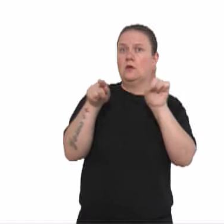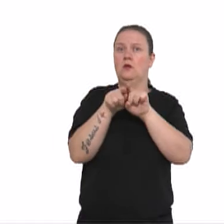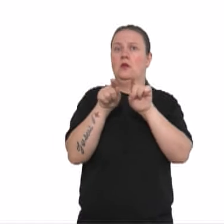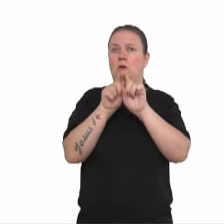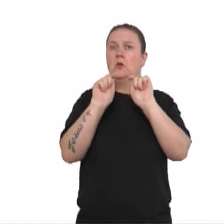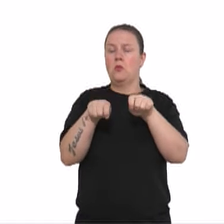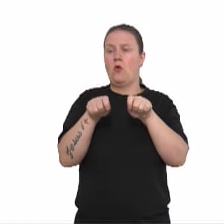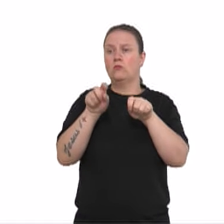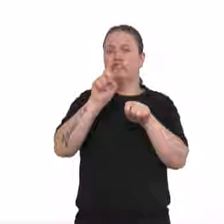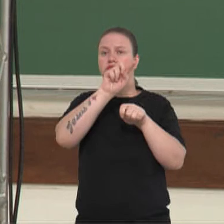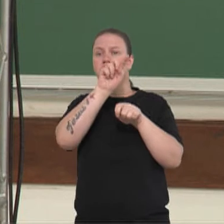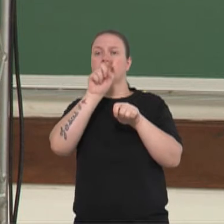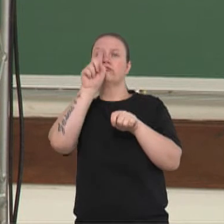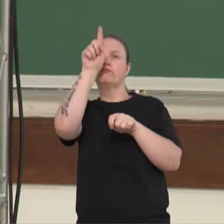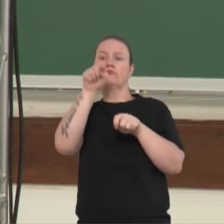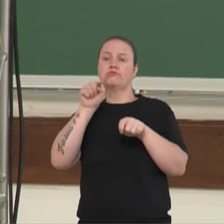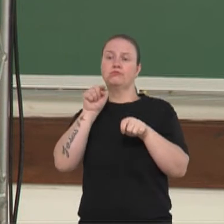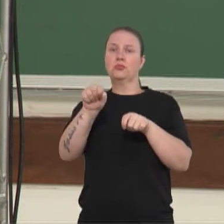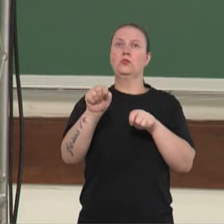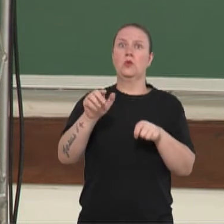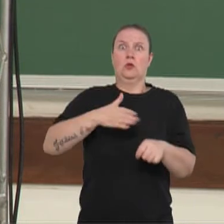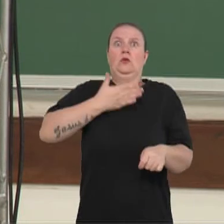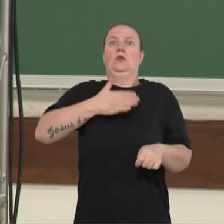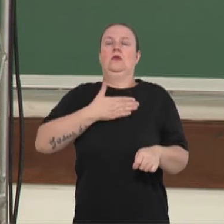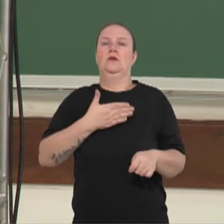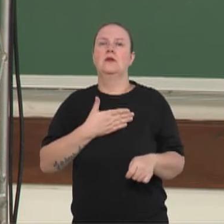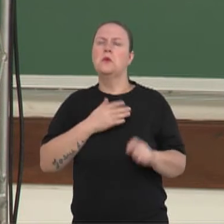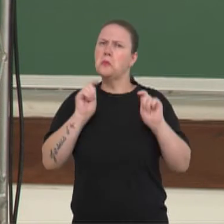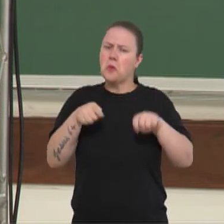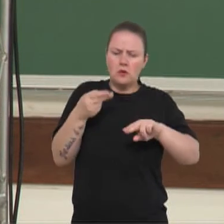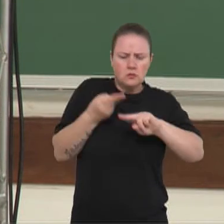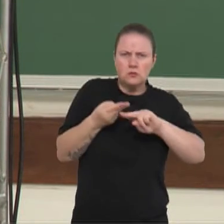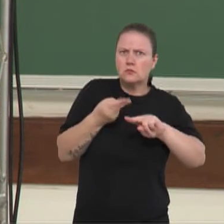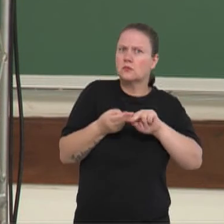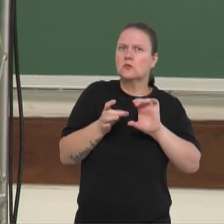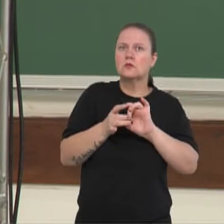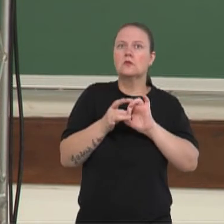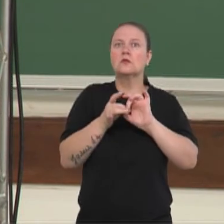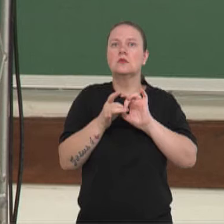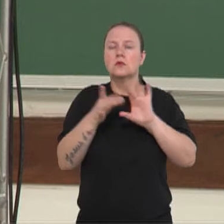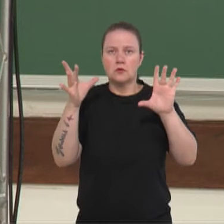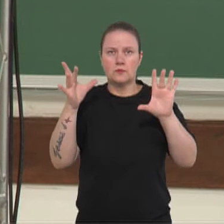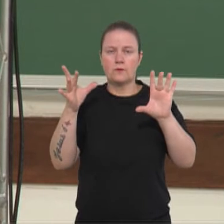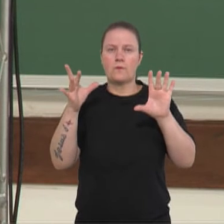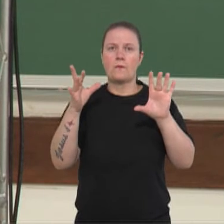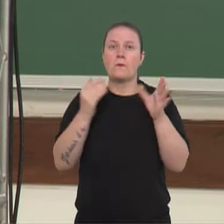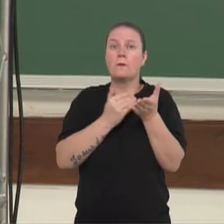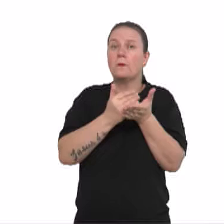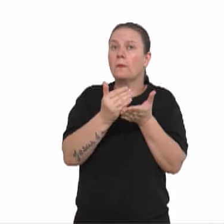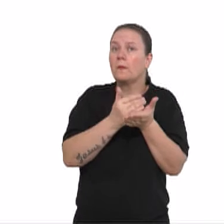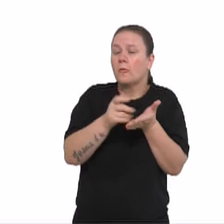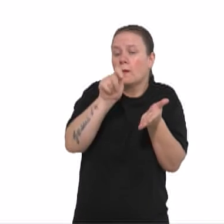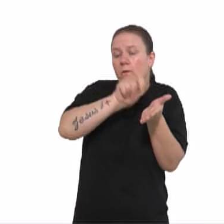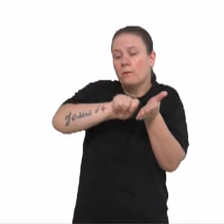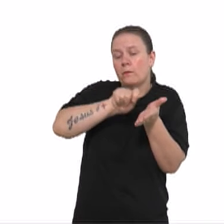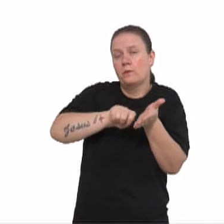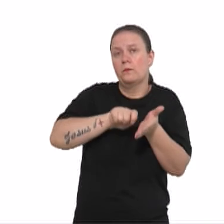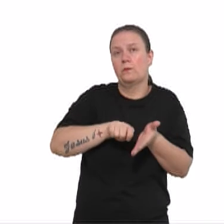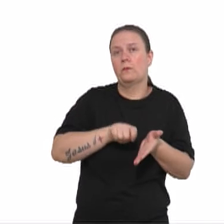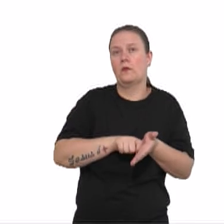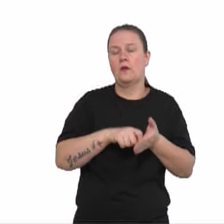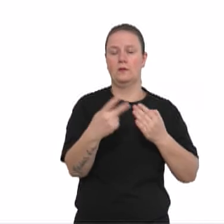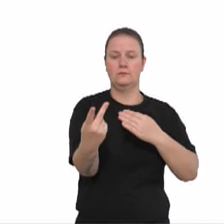que é necessário para a entonação dessa tua produção. A partir disso, você vai gravar no